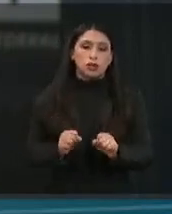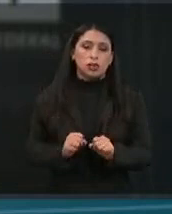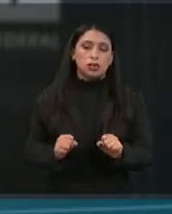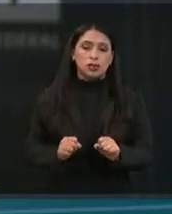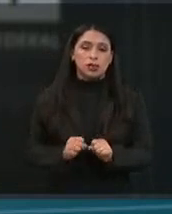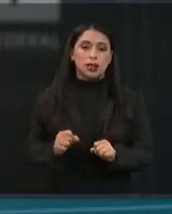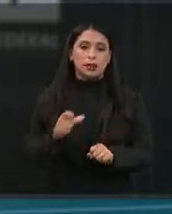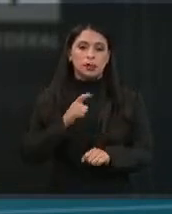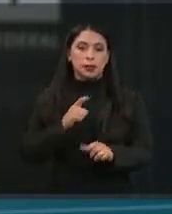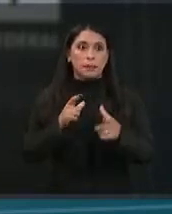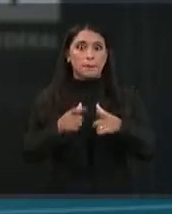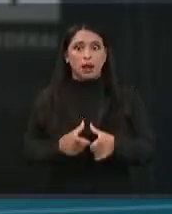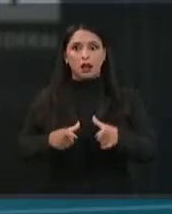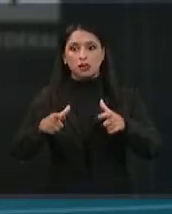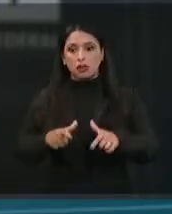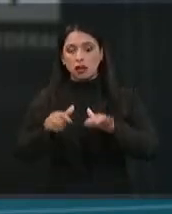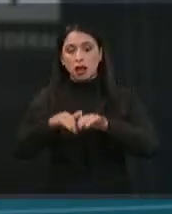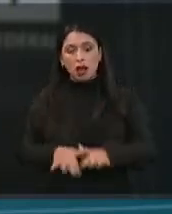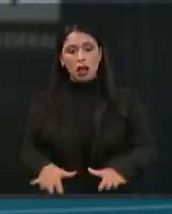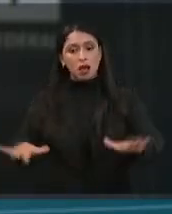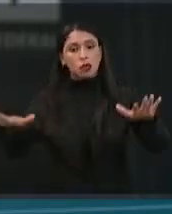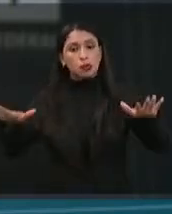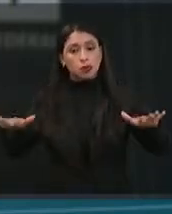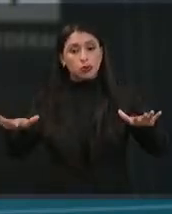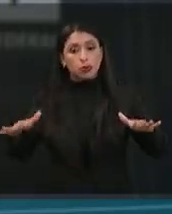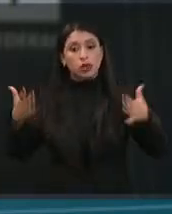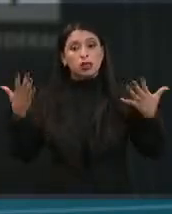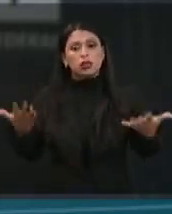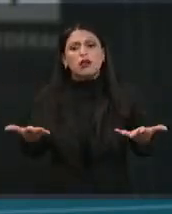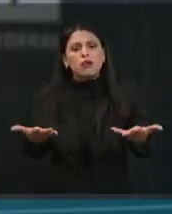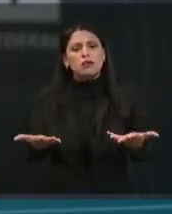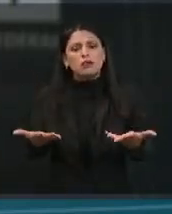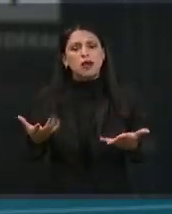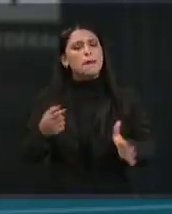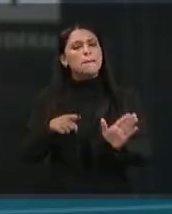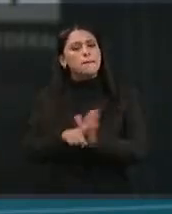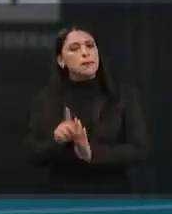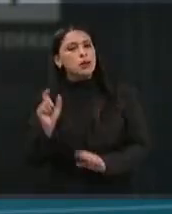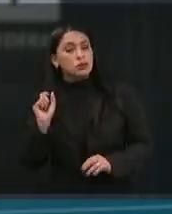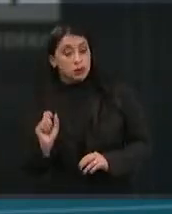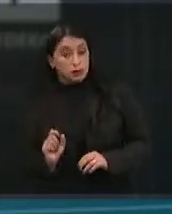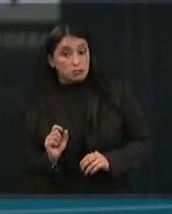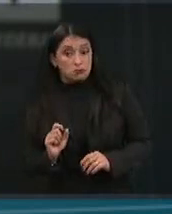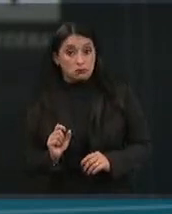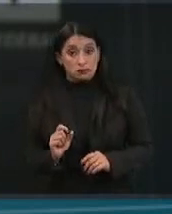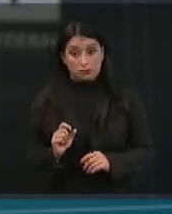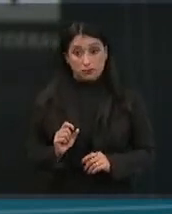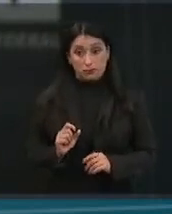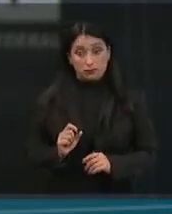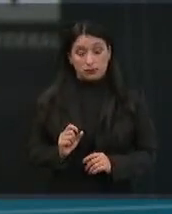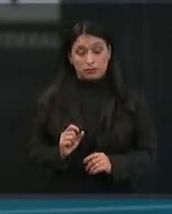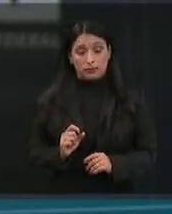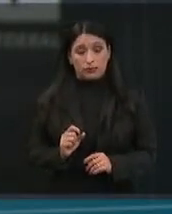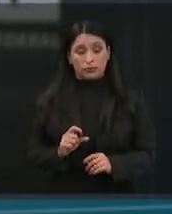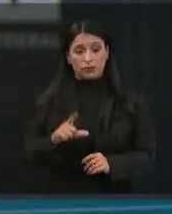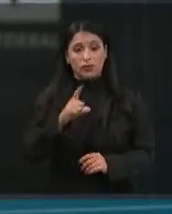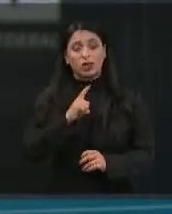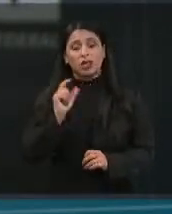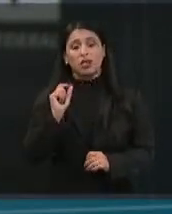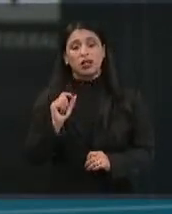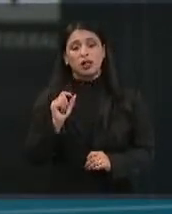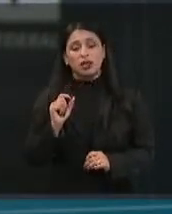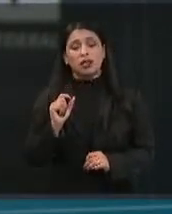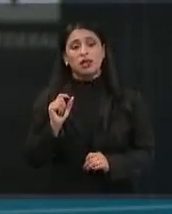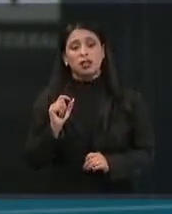aí mais amplo. A pergunta que fica, portanto, é a seguinte: seria este, Excelência, o parafuso,